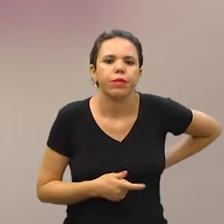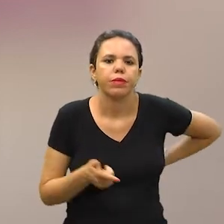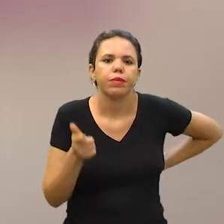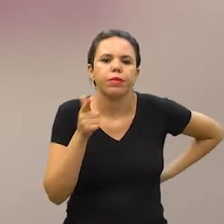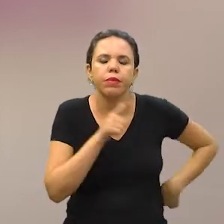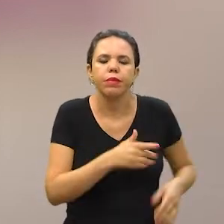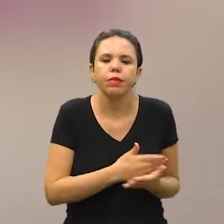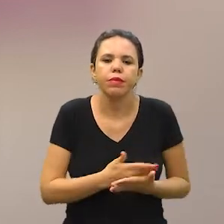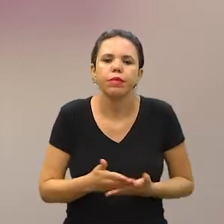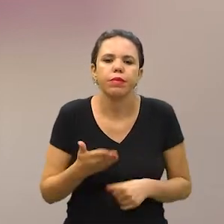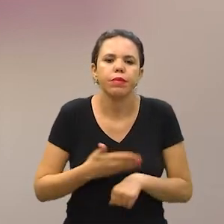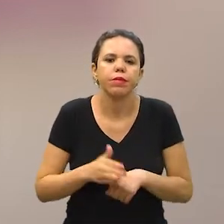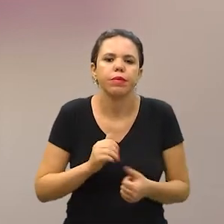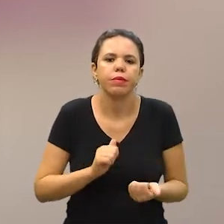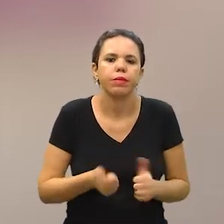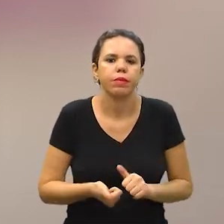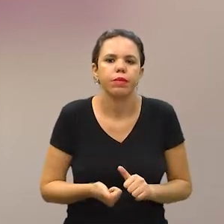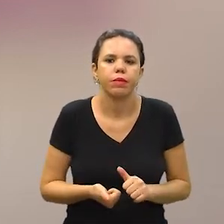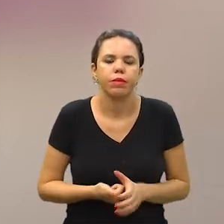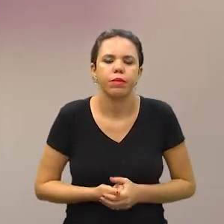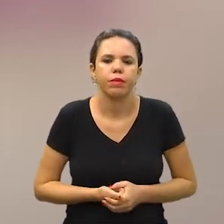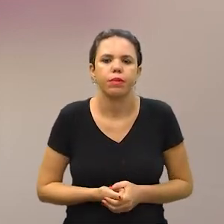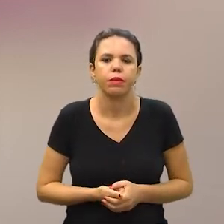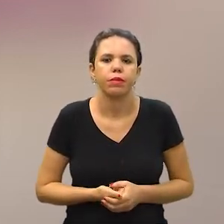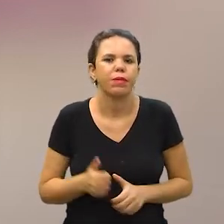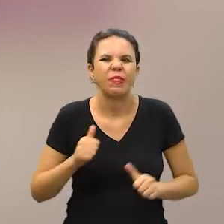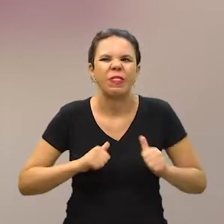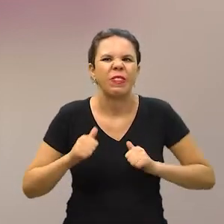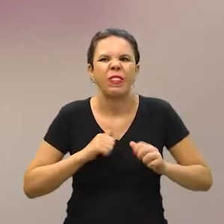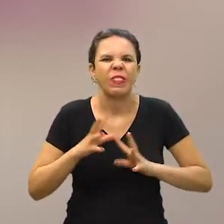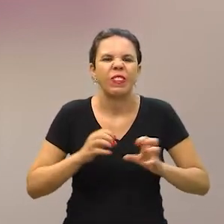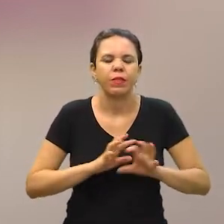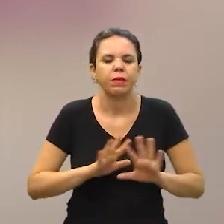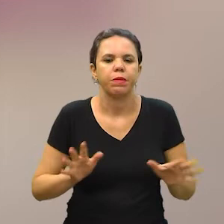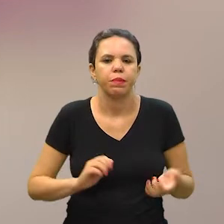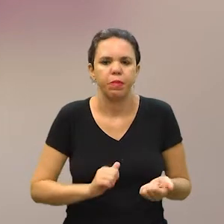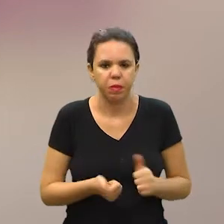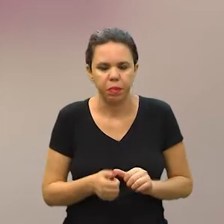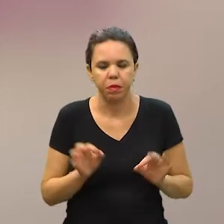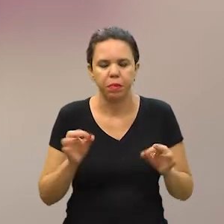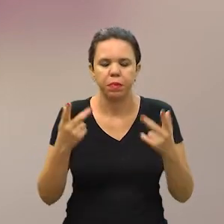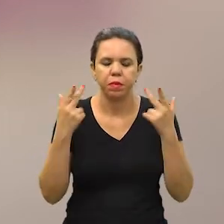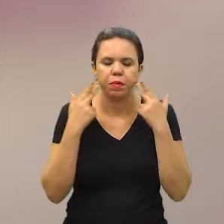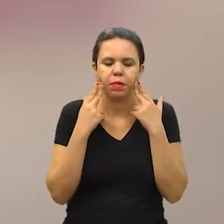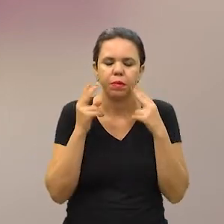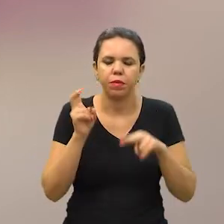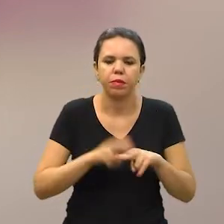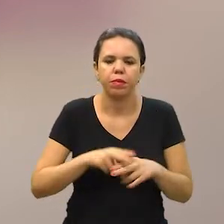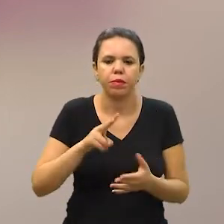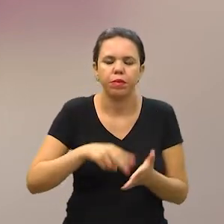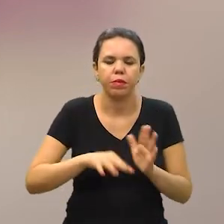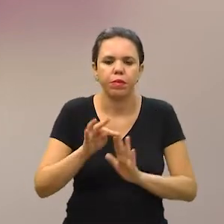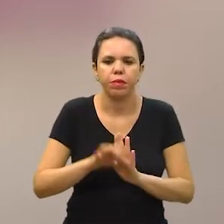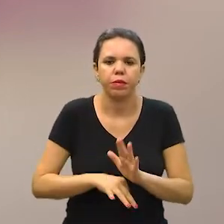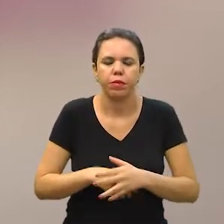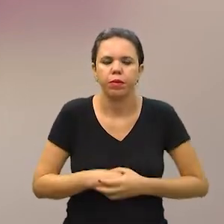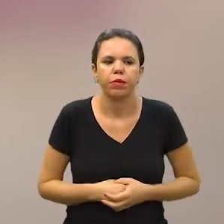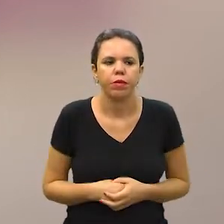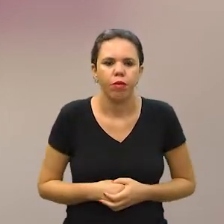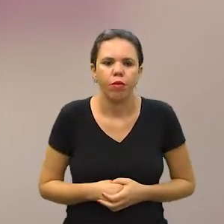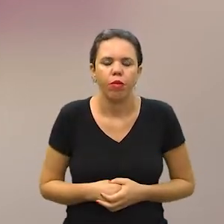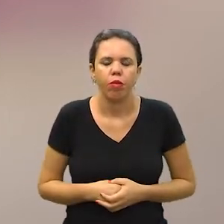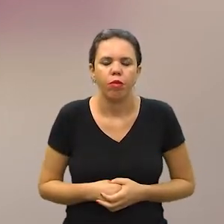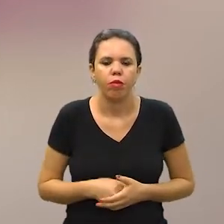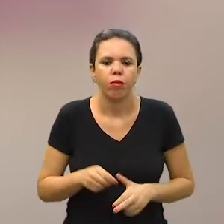que consegue começar a praticar um esporte sem ser agressiva, é aquela criança que consegue sentar e ler um texto,